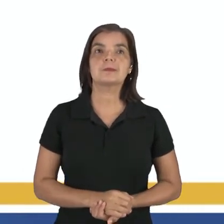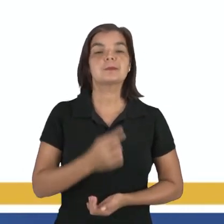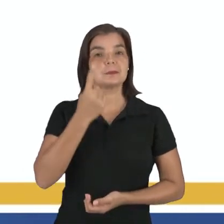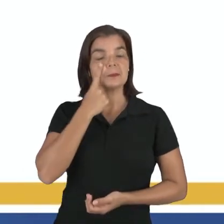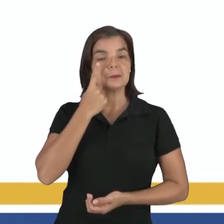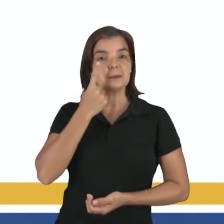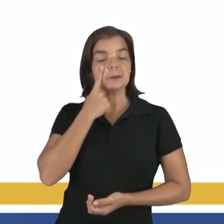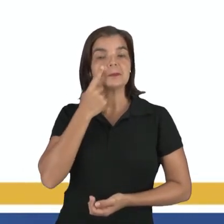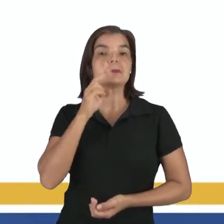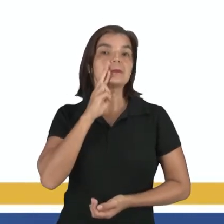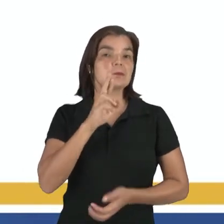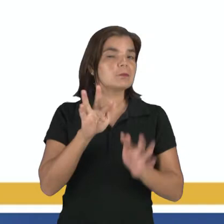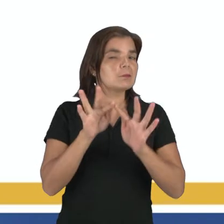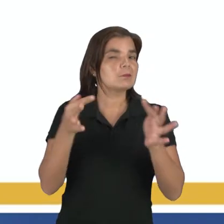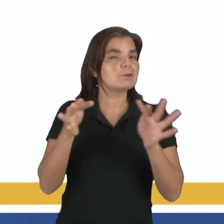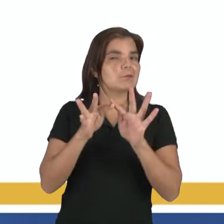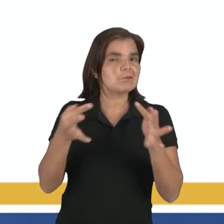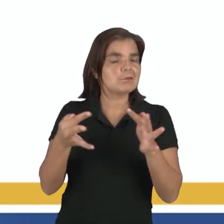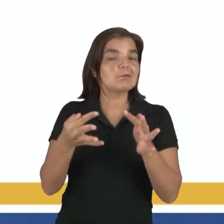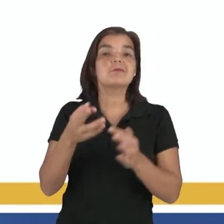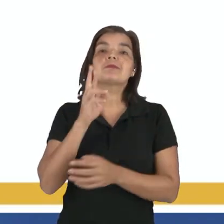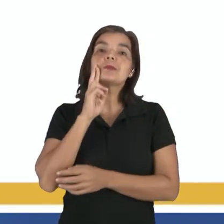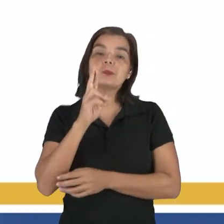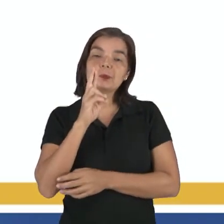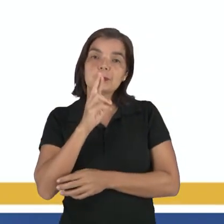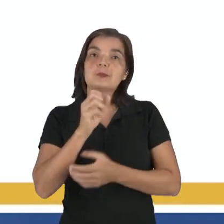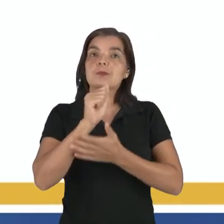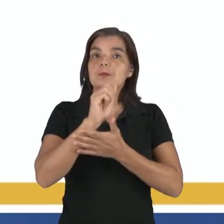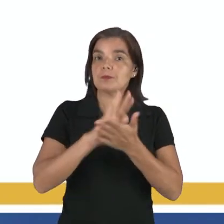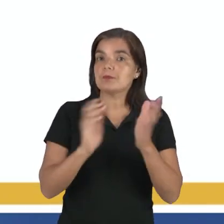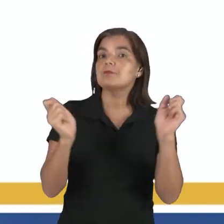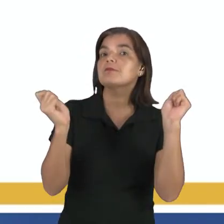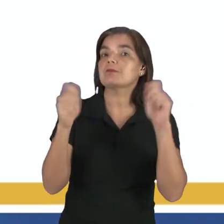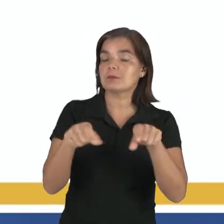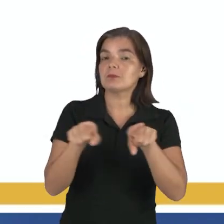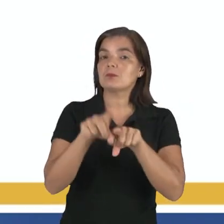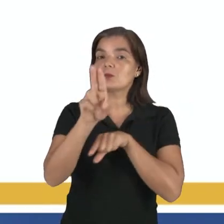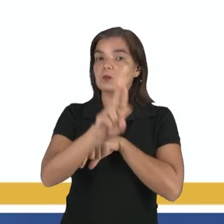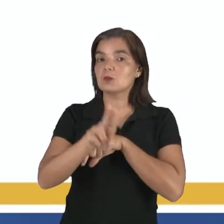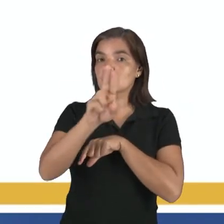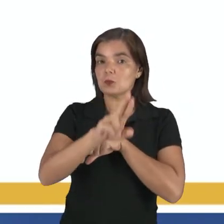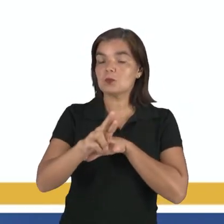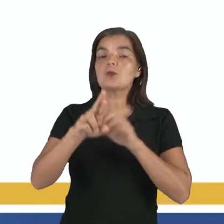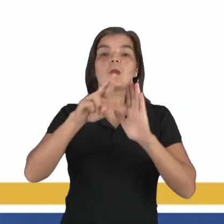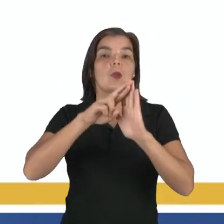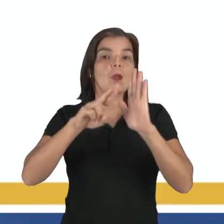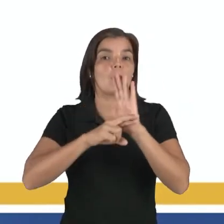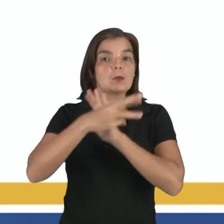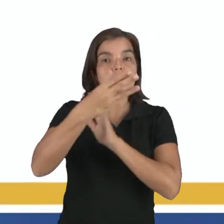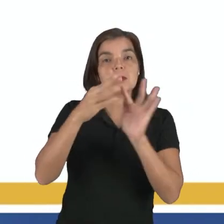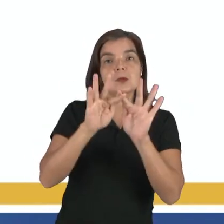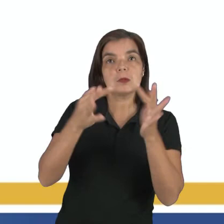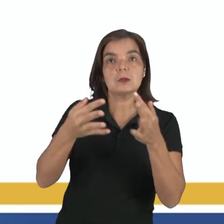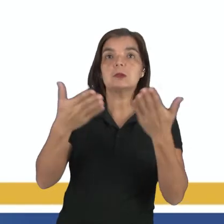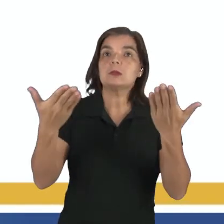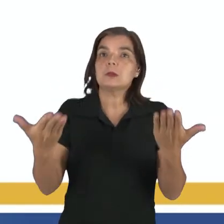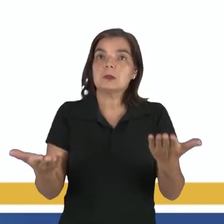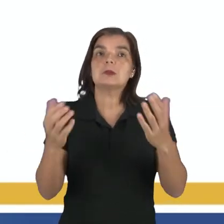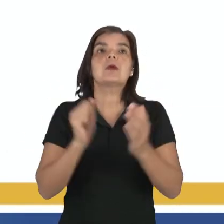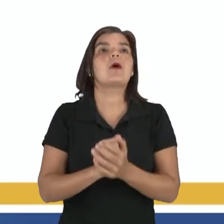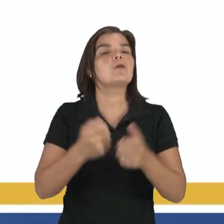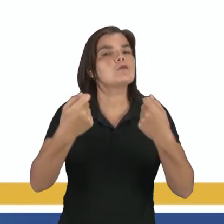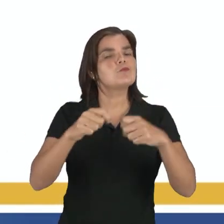e olha bem que a resposta é simples para resolver esse problema podemos usar a regra de três para